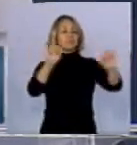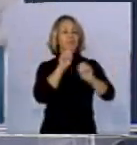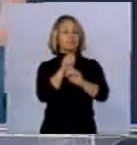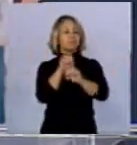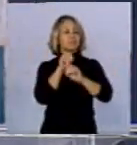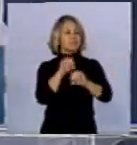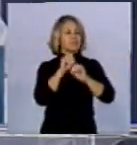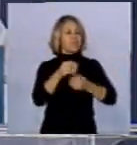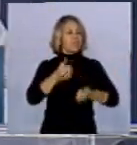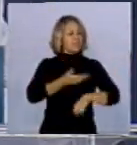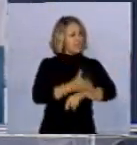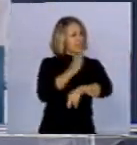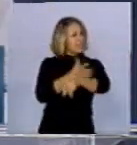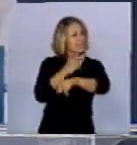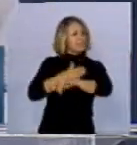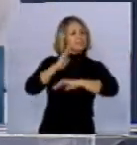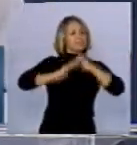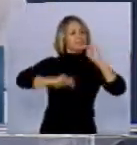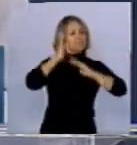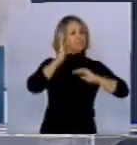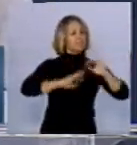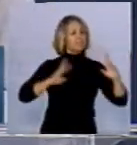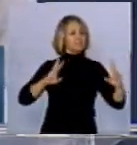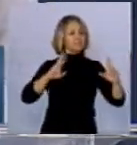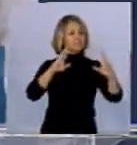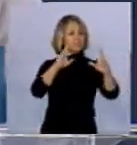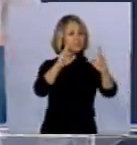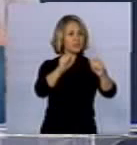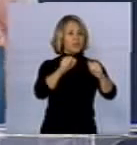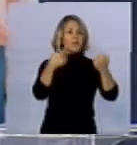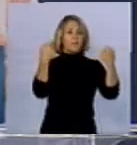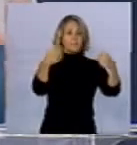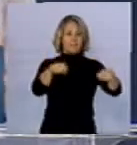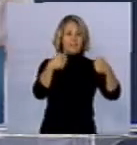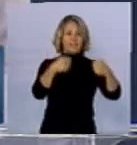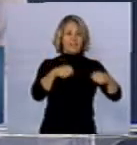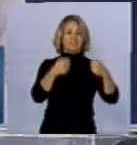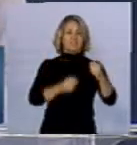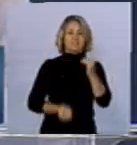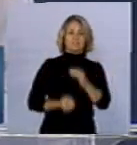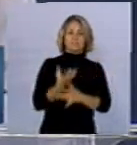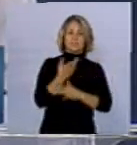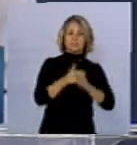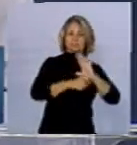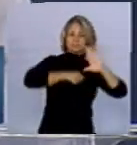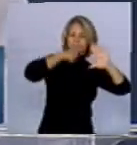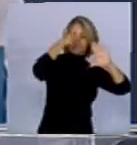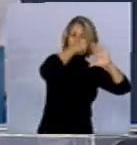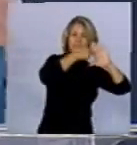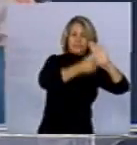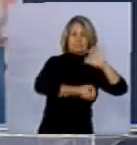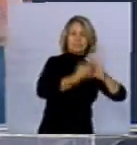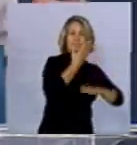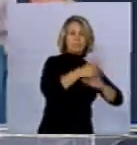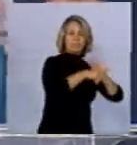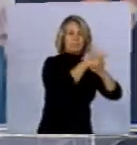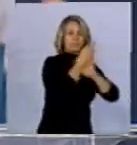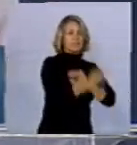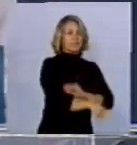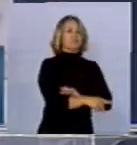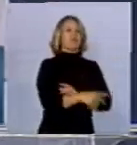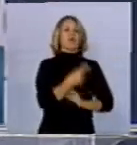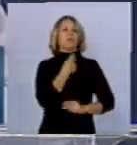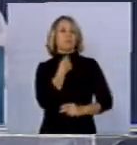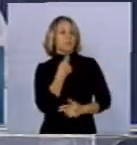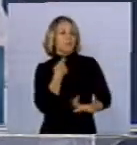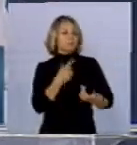de Treinamento profissional e precisa desta produção não pode instalar